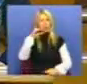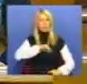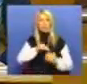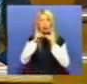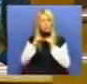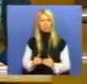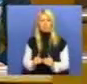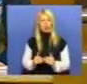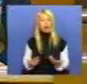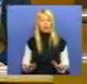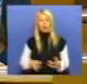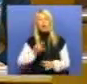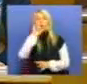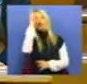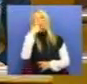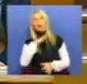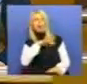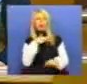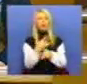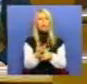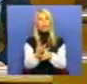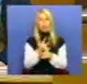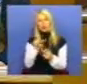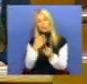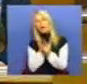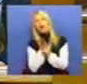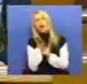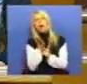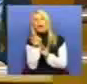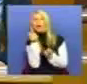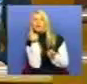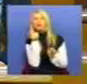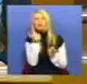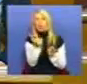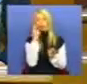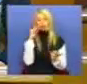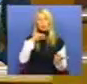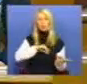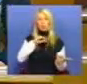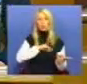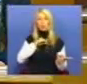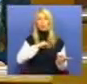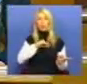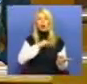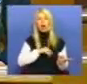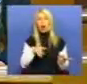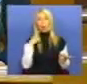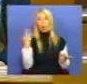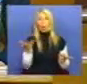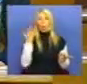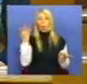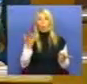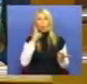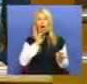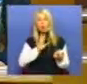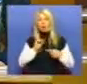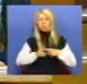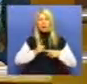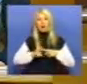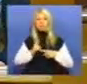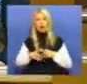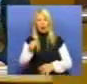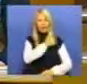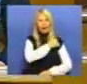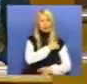E a outra história, a história de uma outra tendência, a dos poucos que ganham salários desmedidos, a quem se somam os pagamentos da casa,